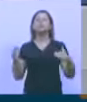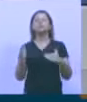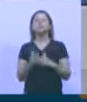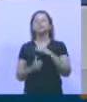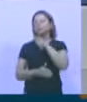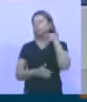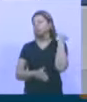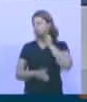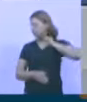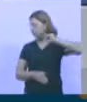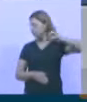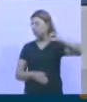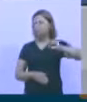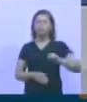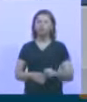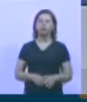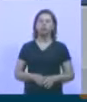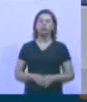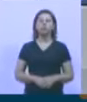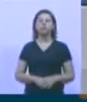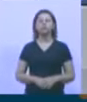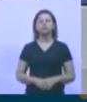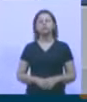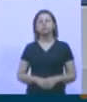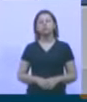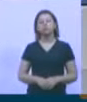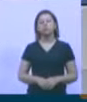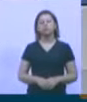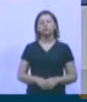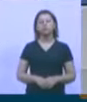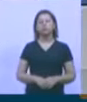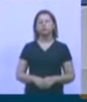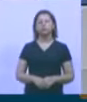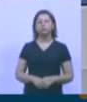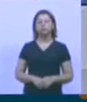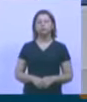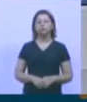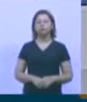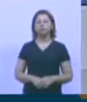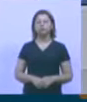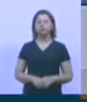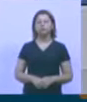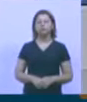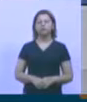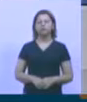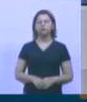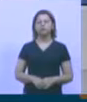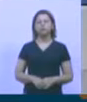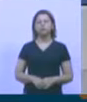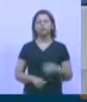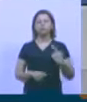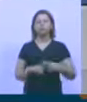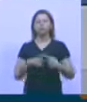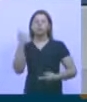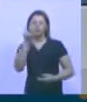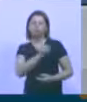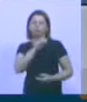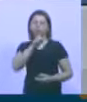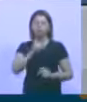matar. Suicide is the last step in a process that began with a feeling of inferiority. O suicídio é um